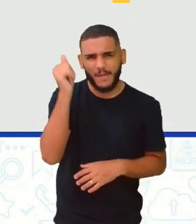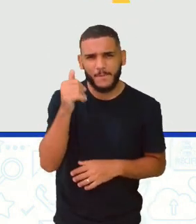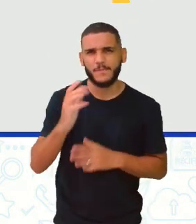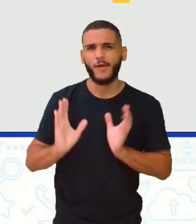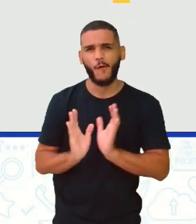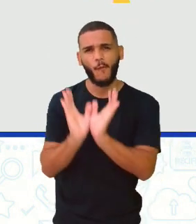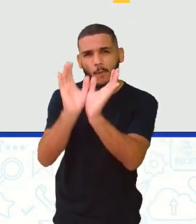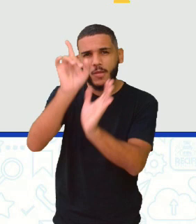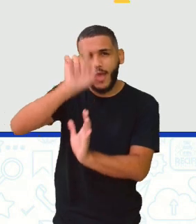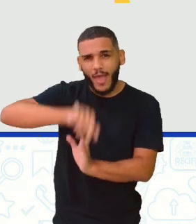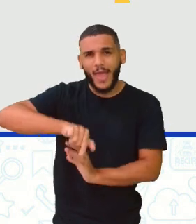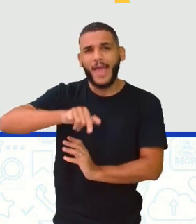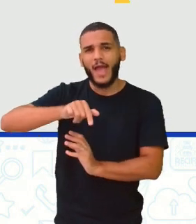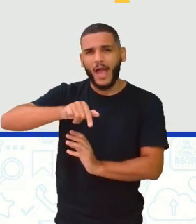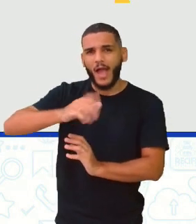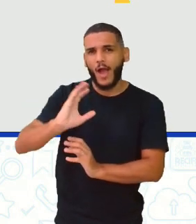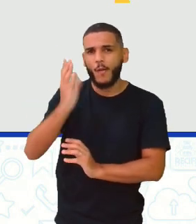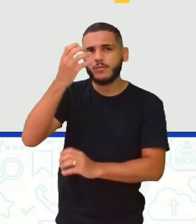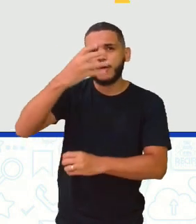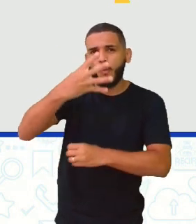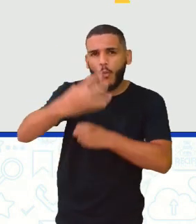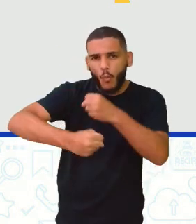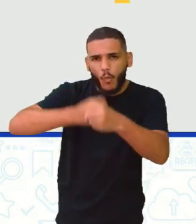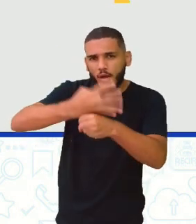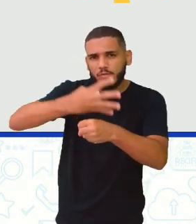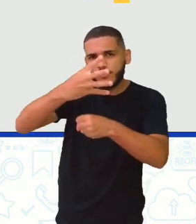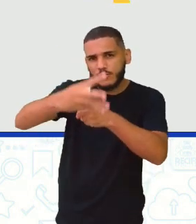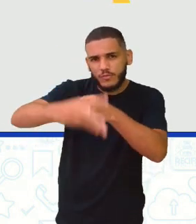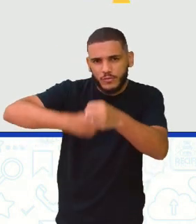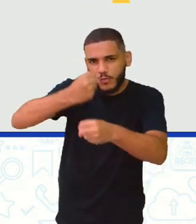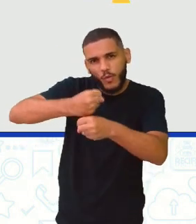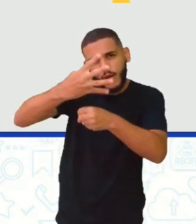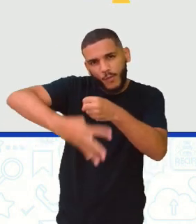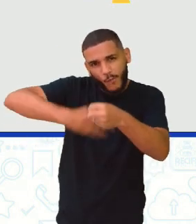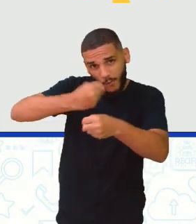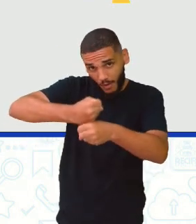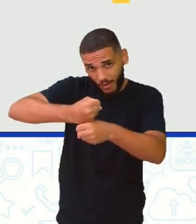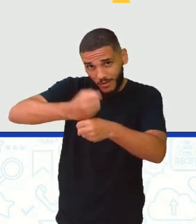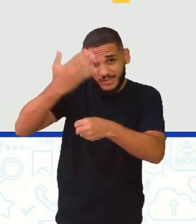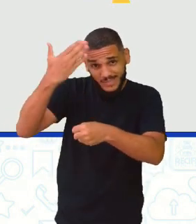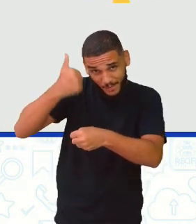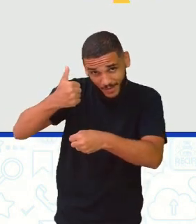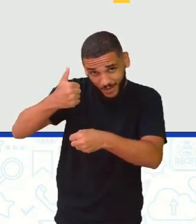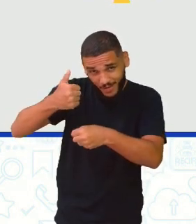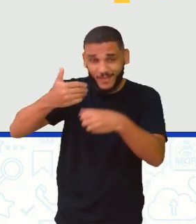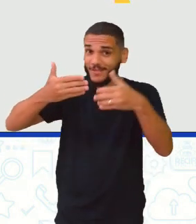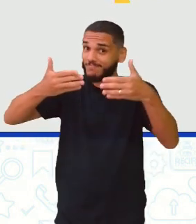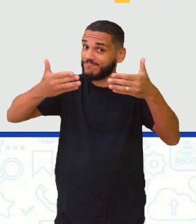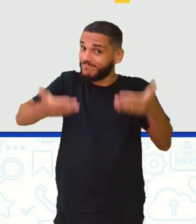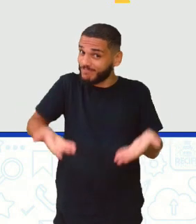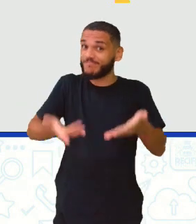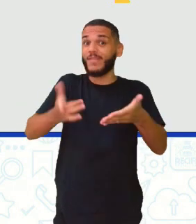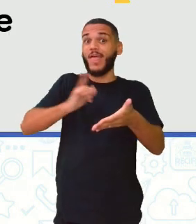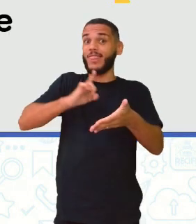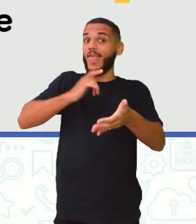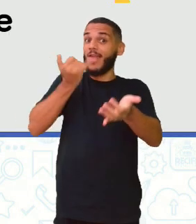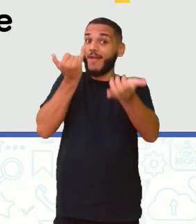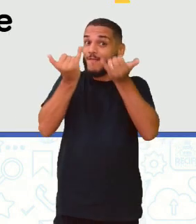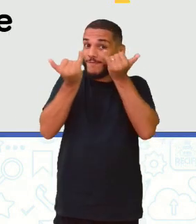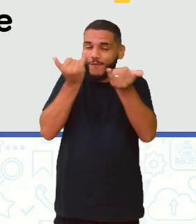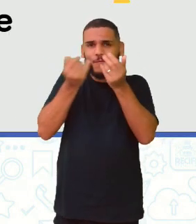Copa do Mundo é realizada de 4 em 4 anos? Por que eu estou dando essas informações?